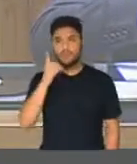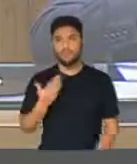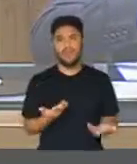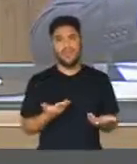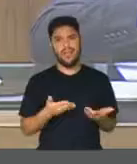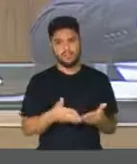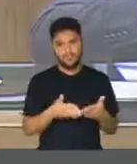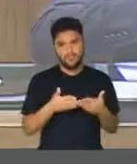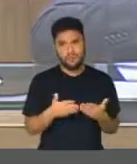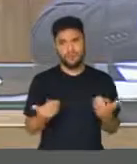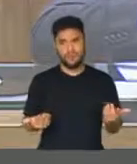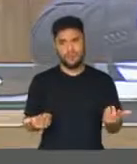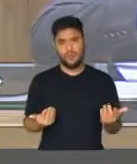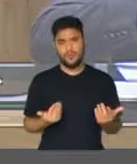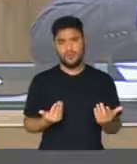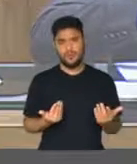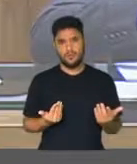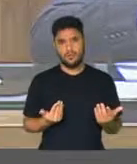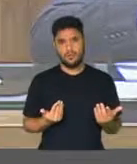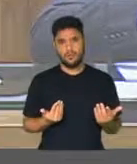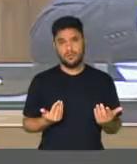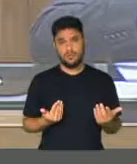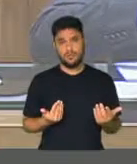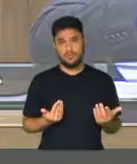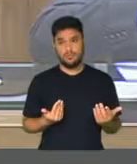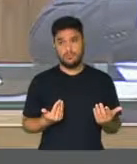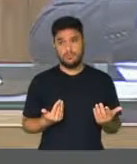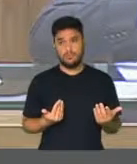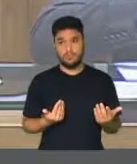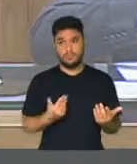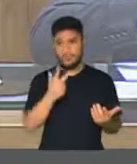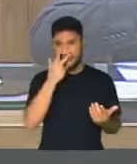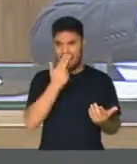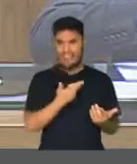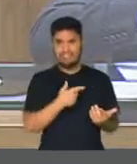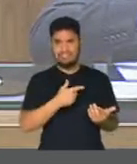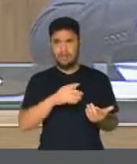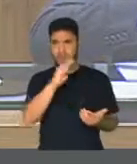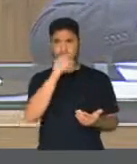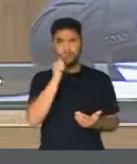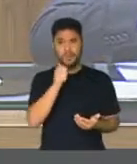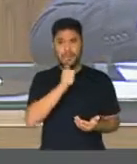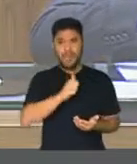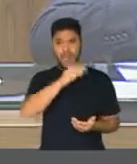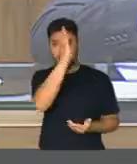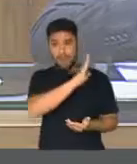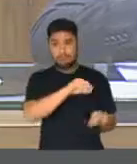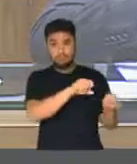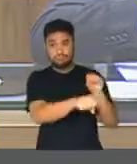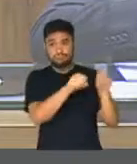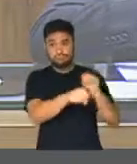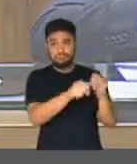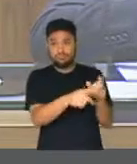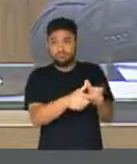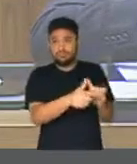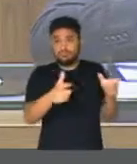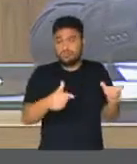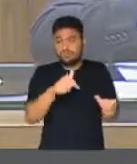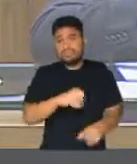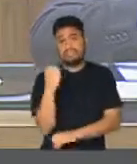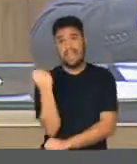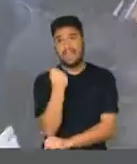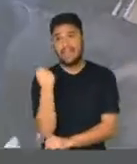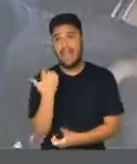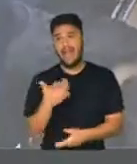tenham sensibilidade para essa epidemia de feminicídio que está acontecendo no Brasil. É muito grave em todos